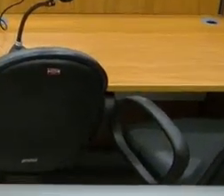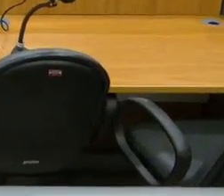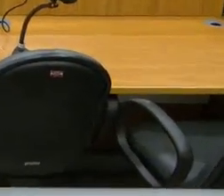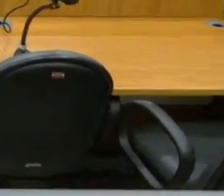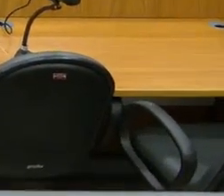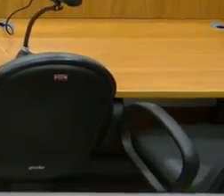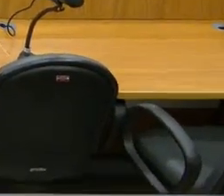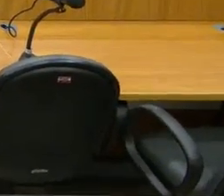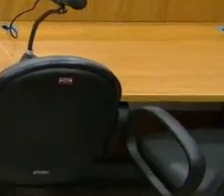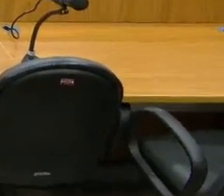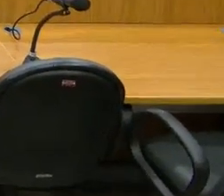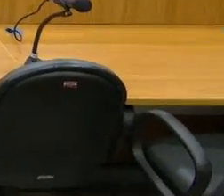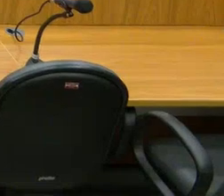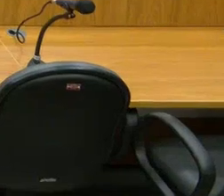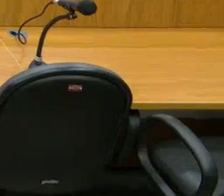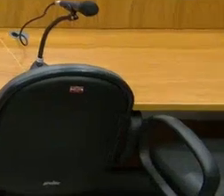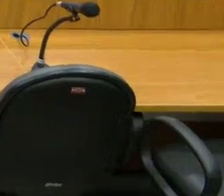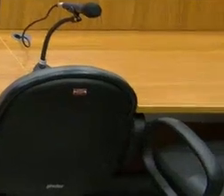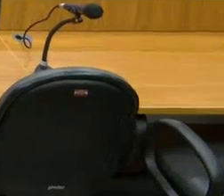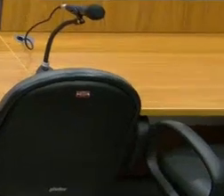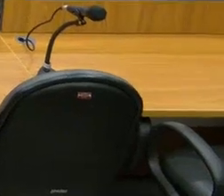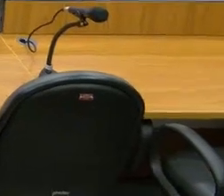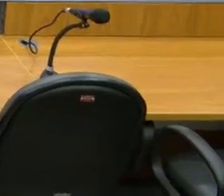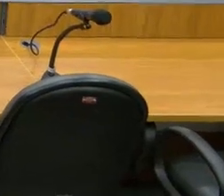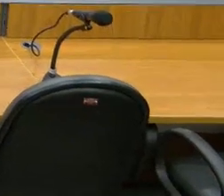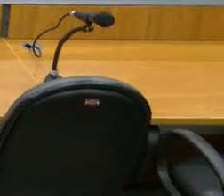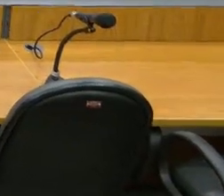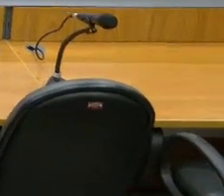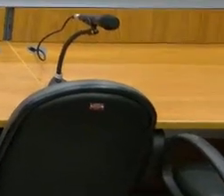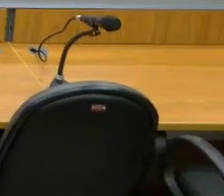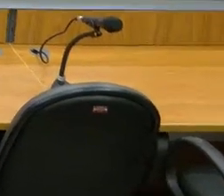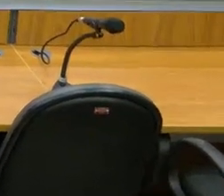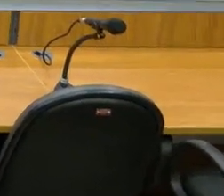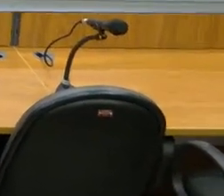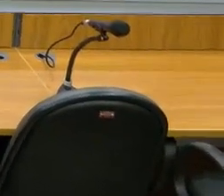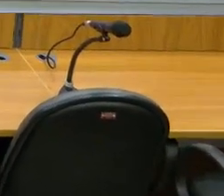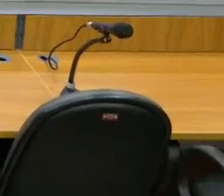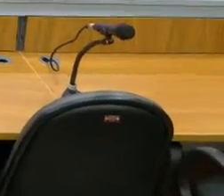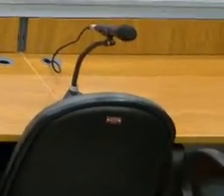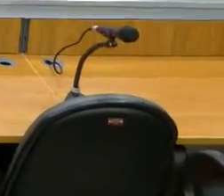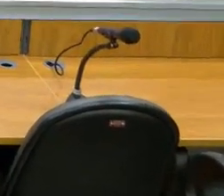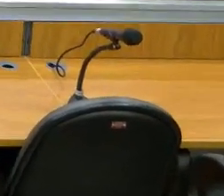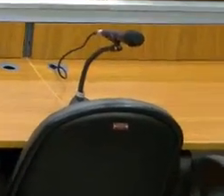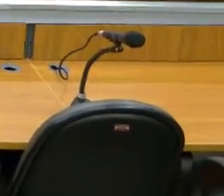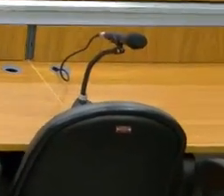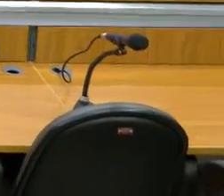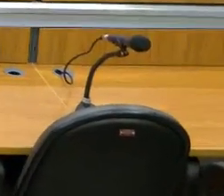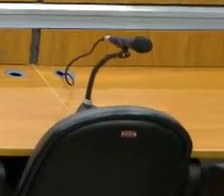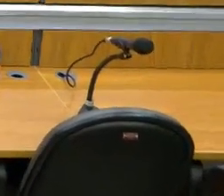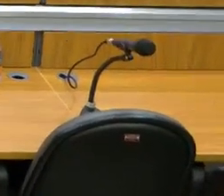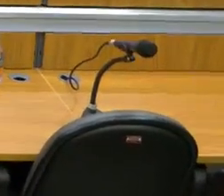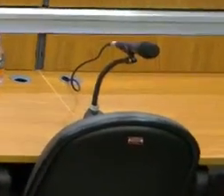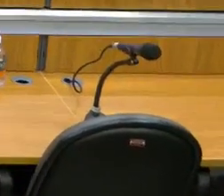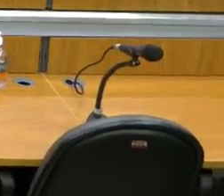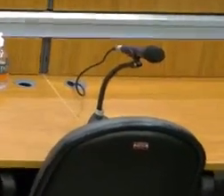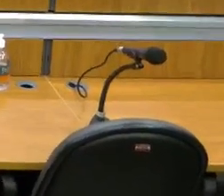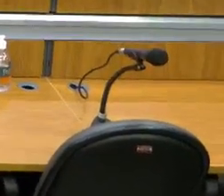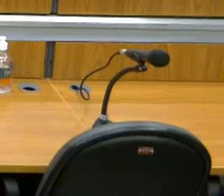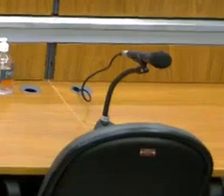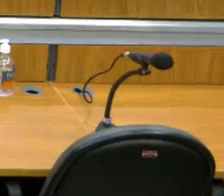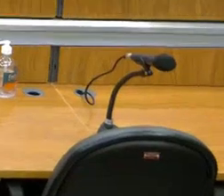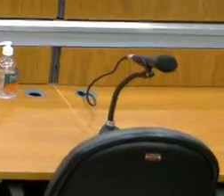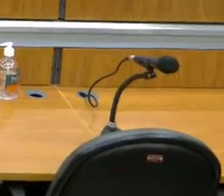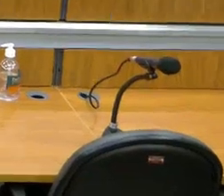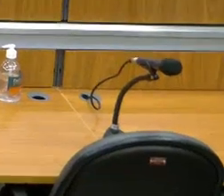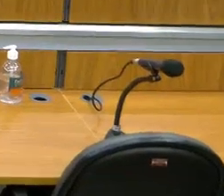Educação Ciência e Tecnologia e desenvolvimento econômico da segunda sessão Legislativa ordinária da